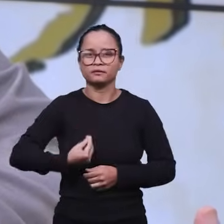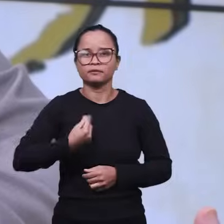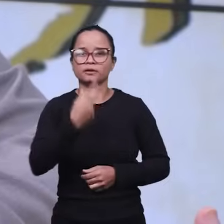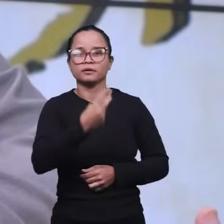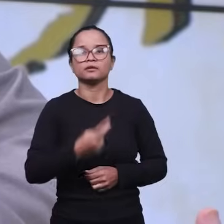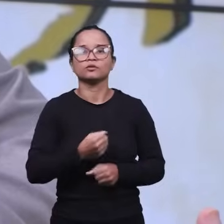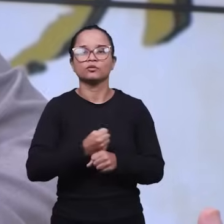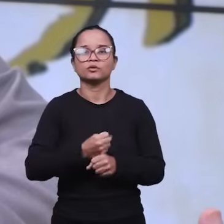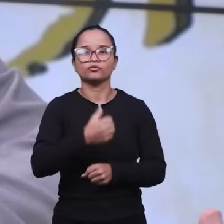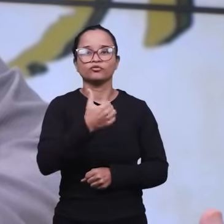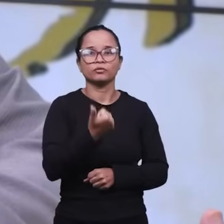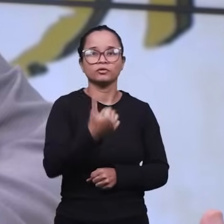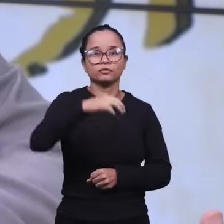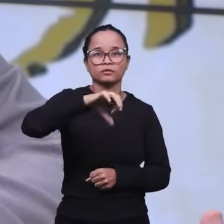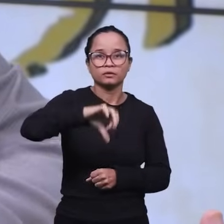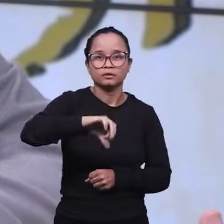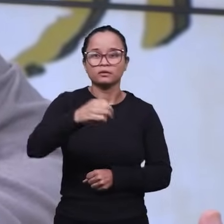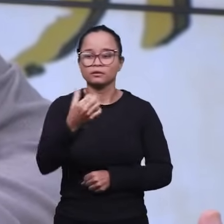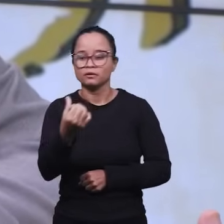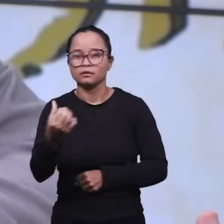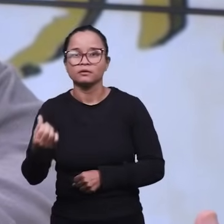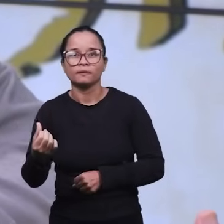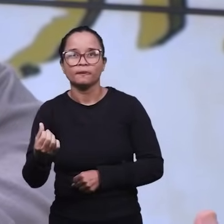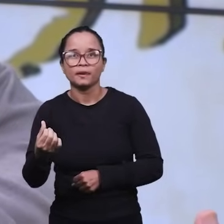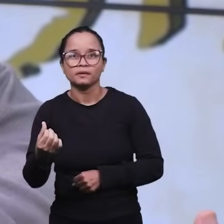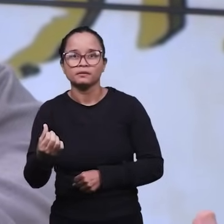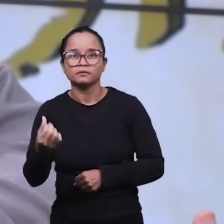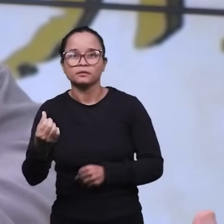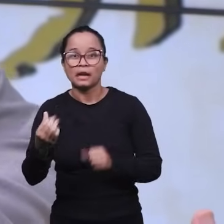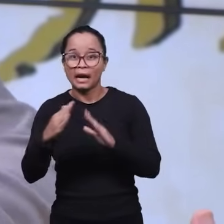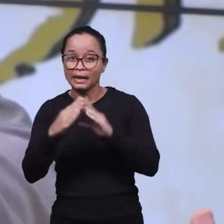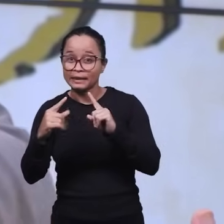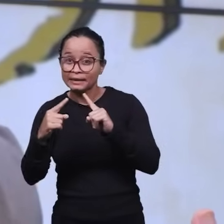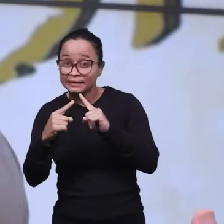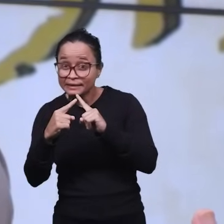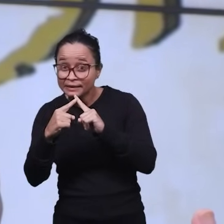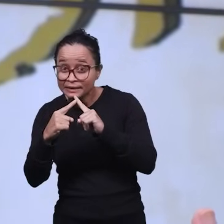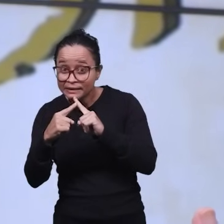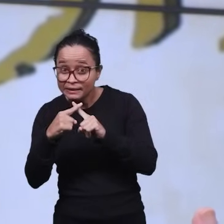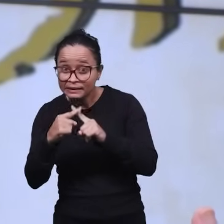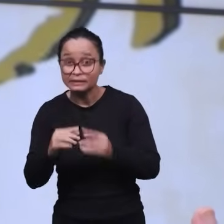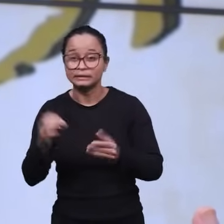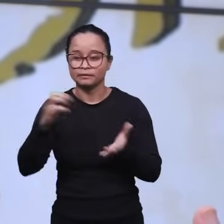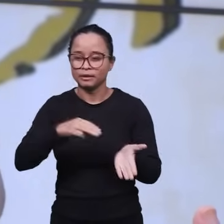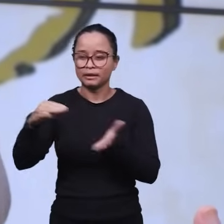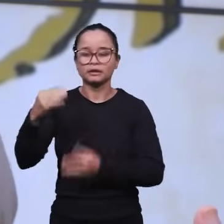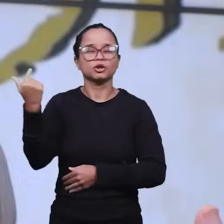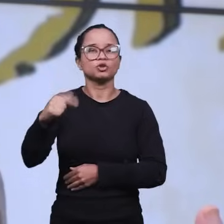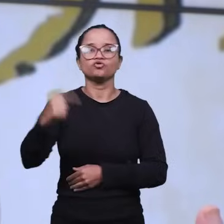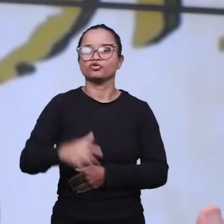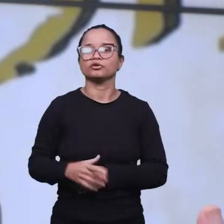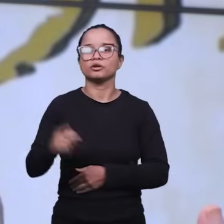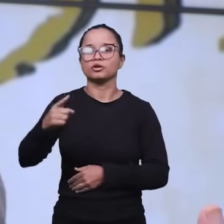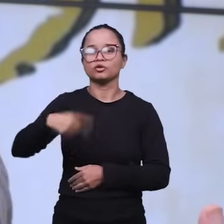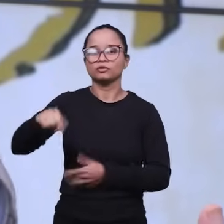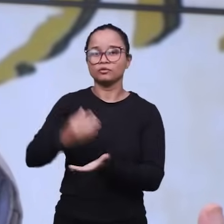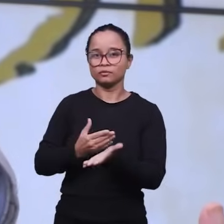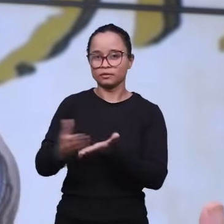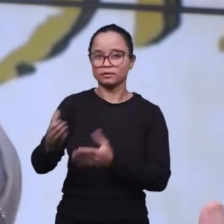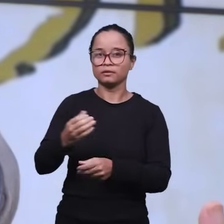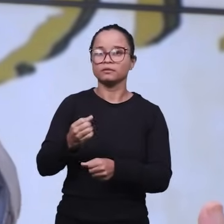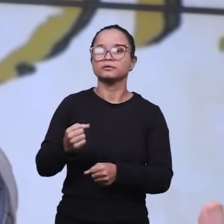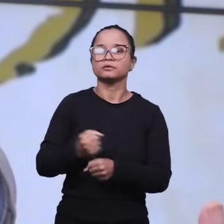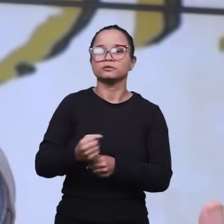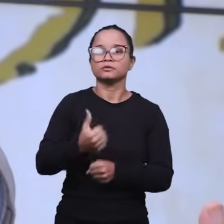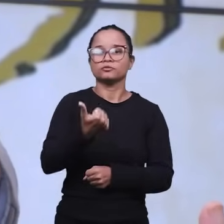1966. Não existia a Igreja Cristã Maranata ainda. Nós começamos em 68. 68, Então. E ela,